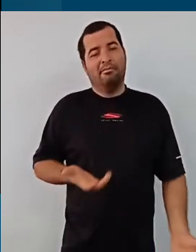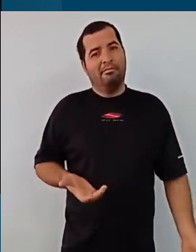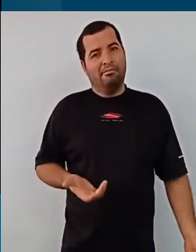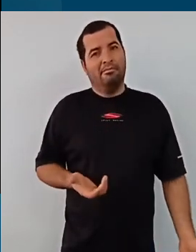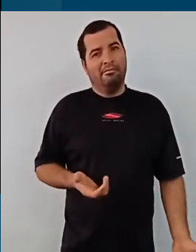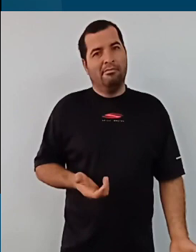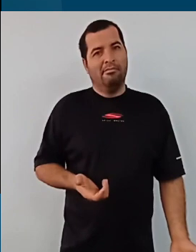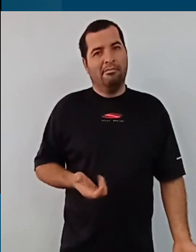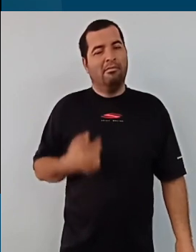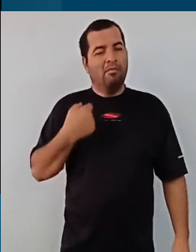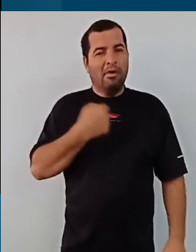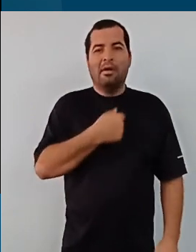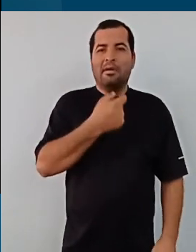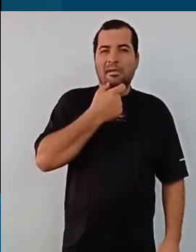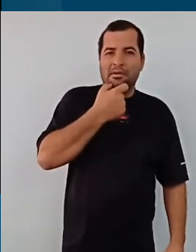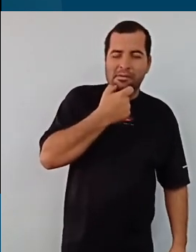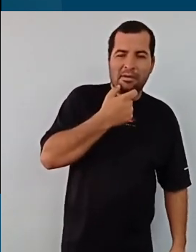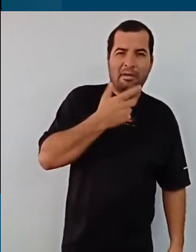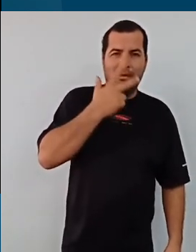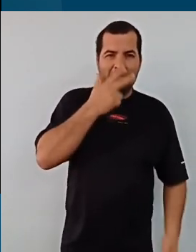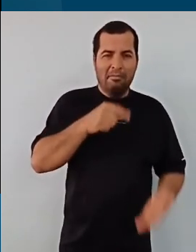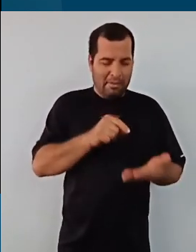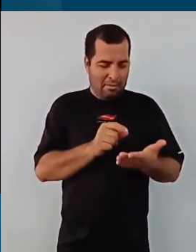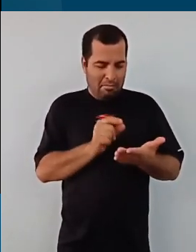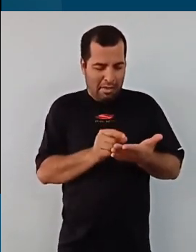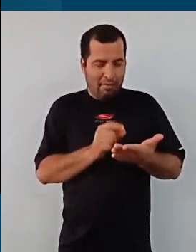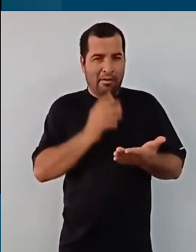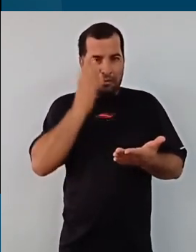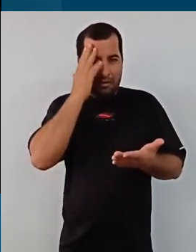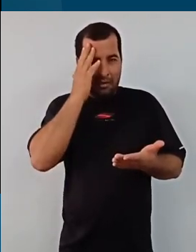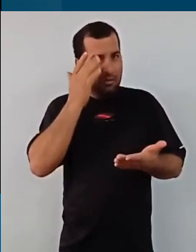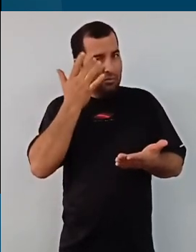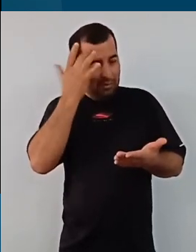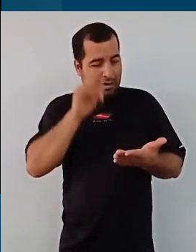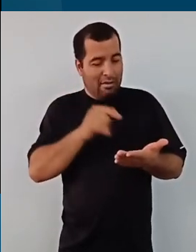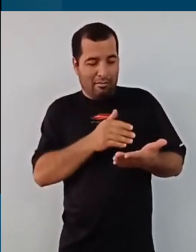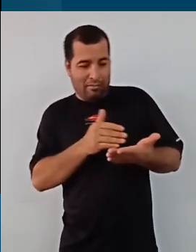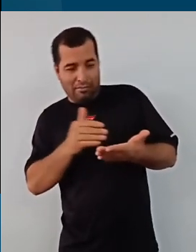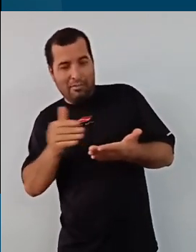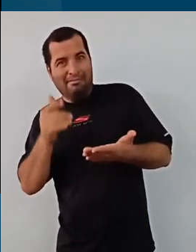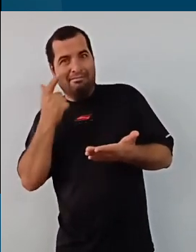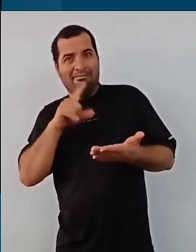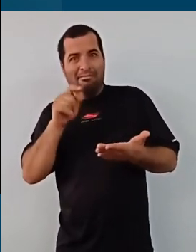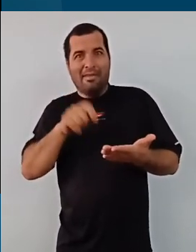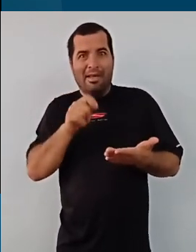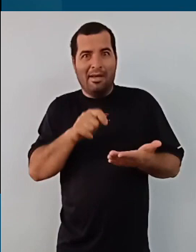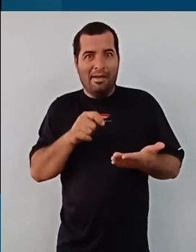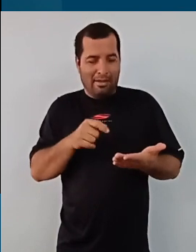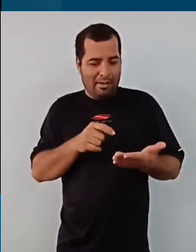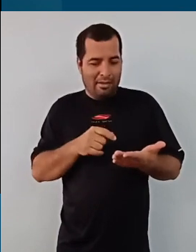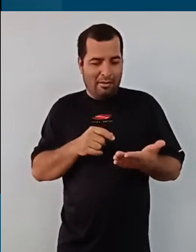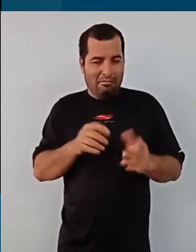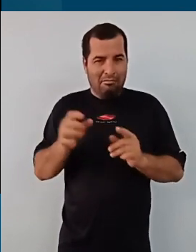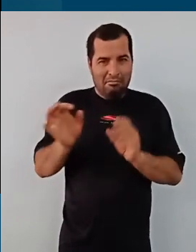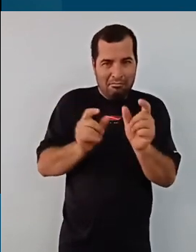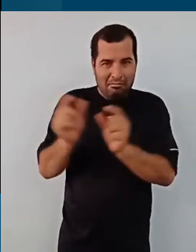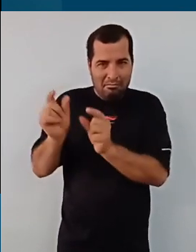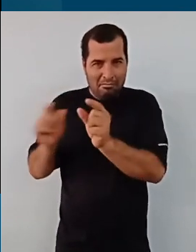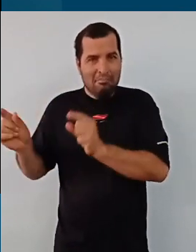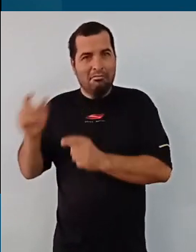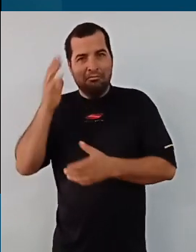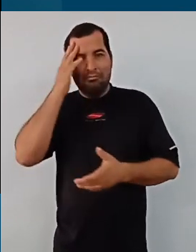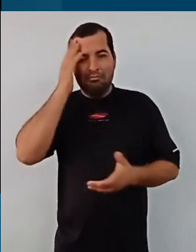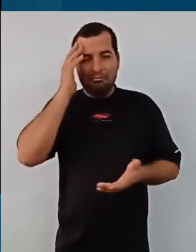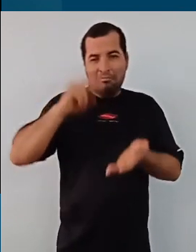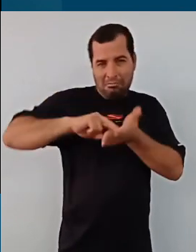A gente lê texto em inglês assim, a gente vai, essa palavra não sei o que é, mas vamos continuar, quem sabe eu acho o sentido, né?